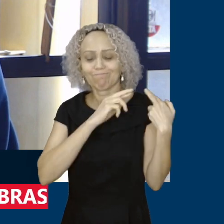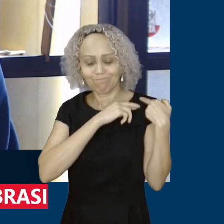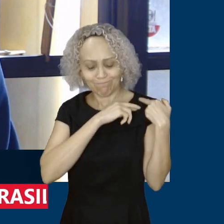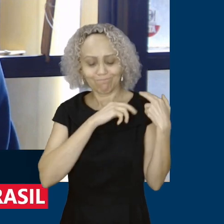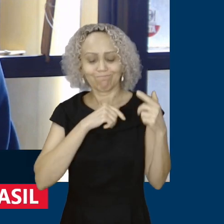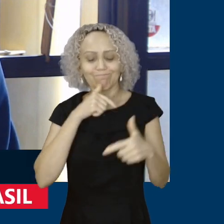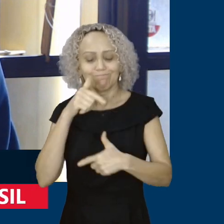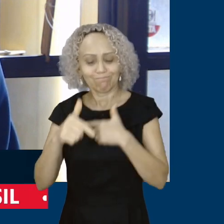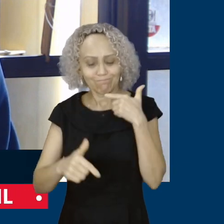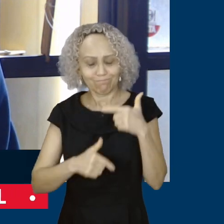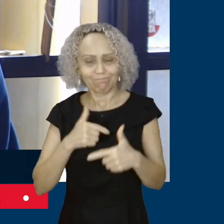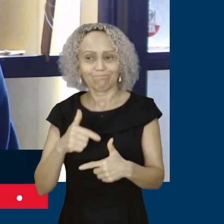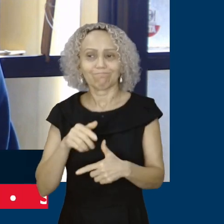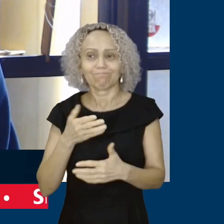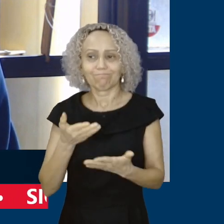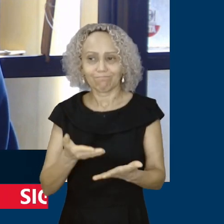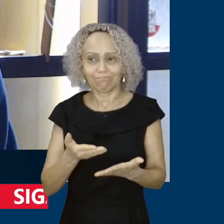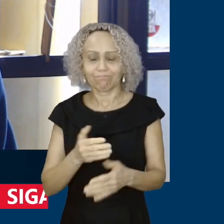outro